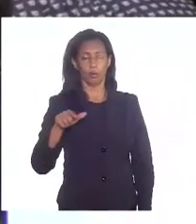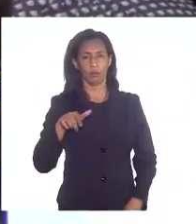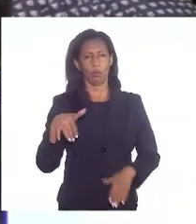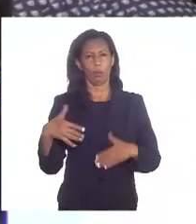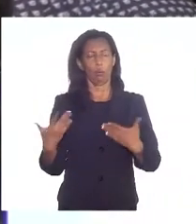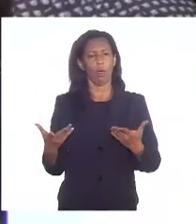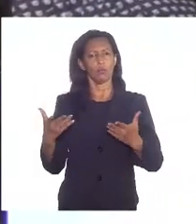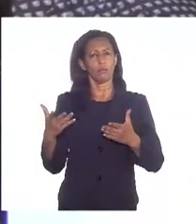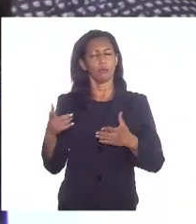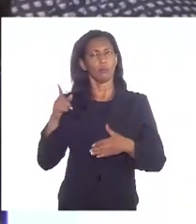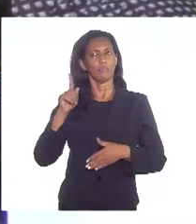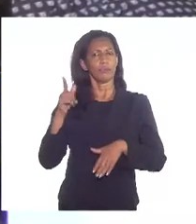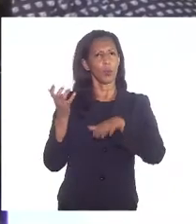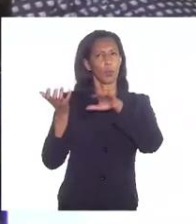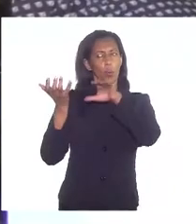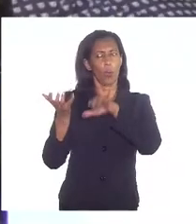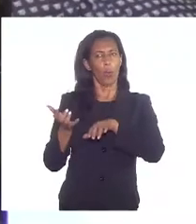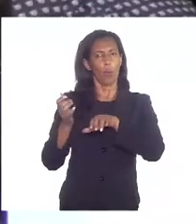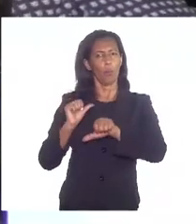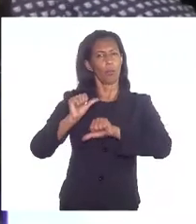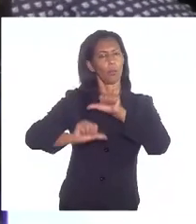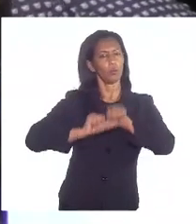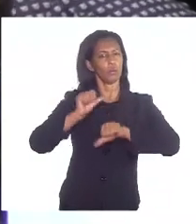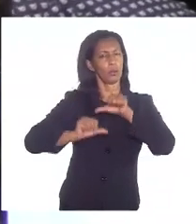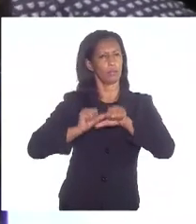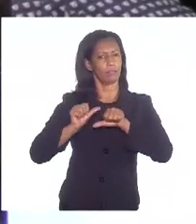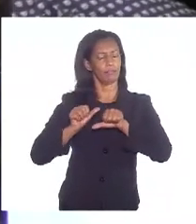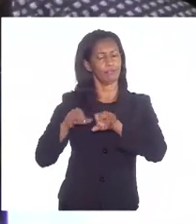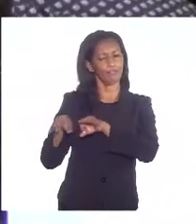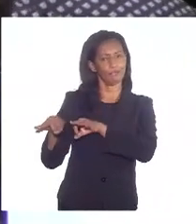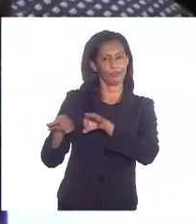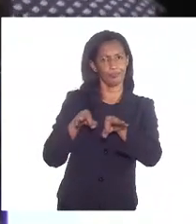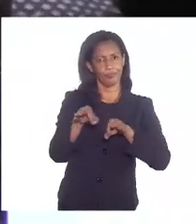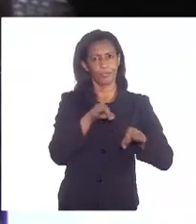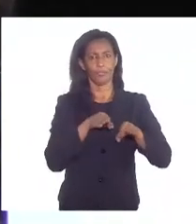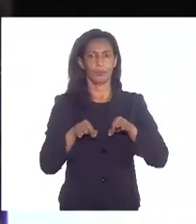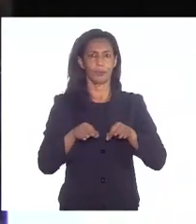Congresso muda a forma